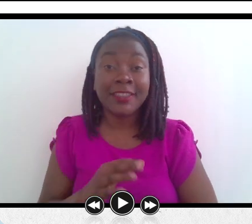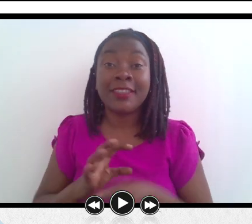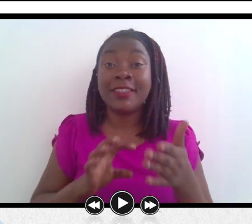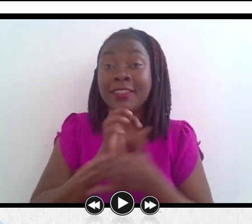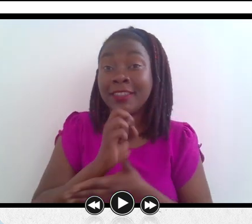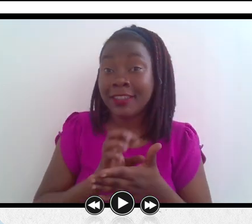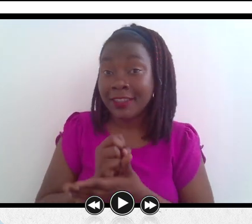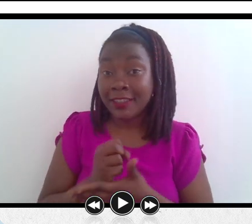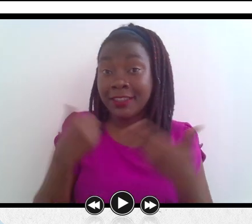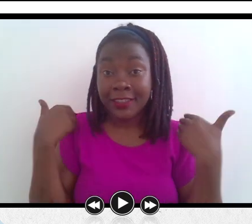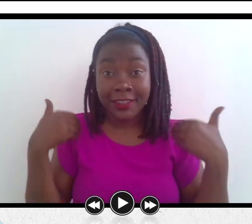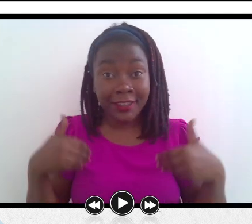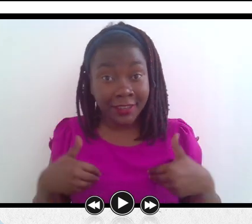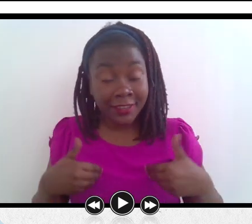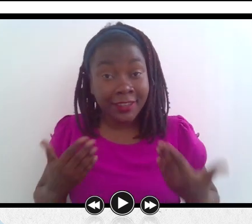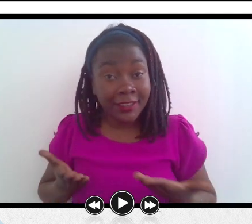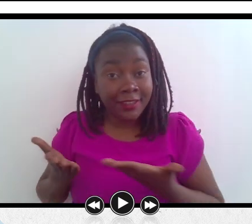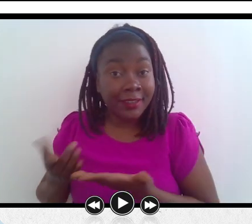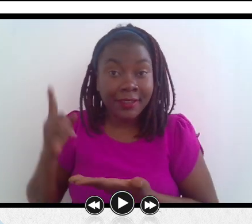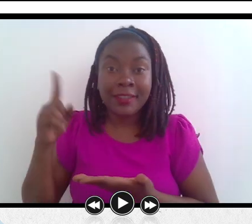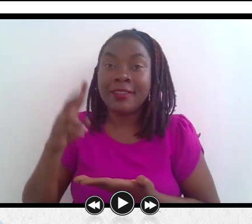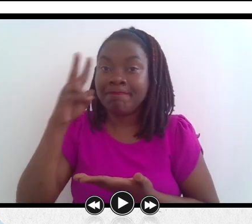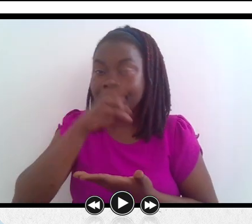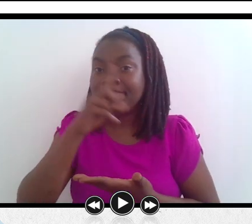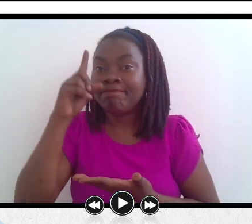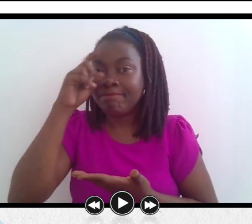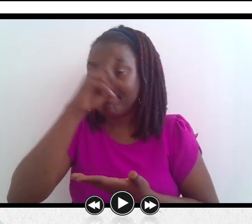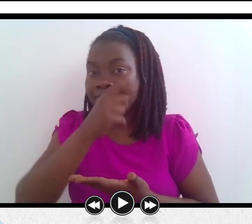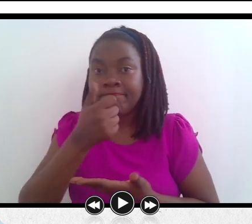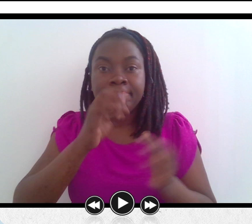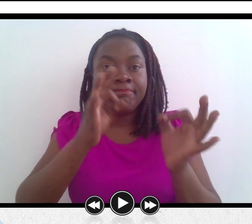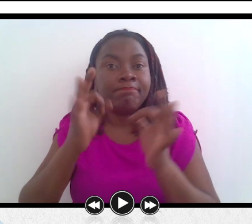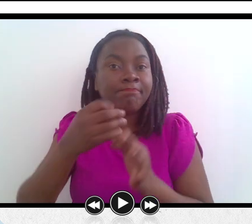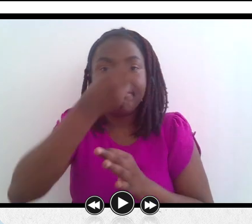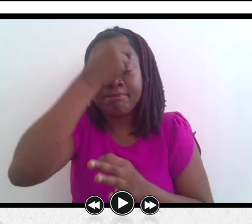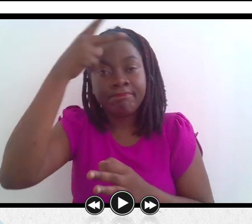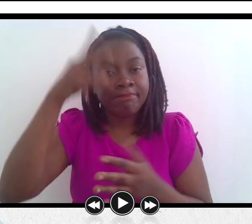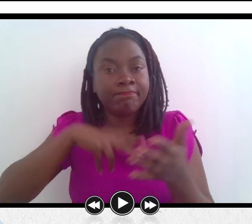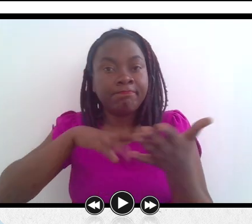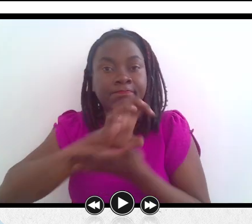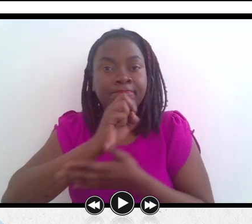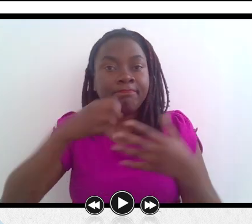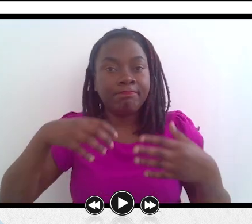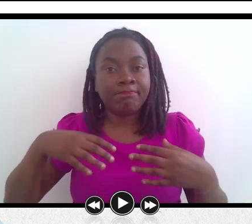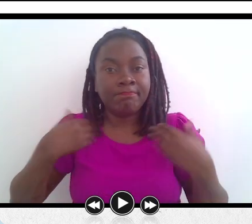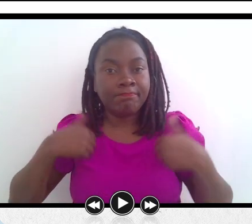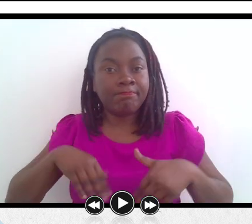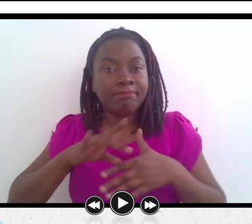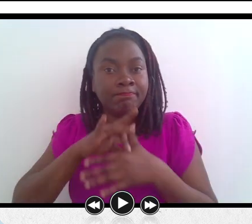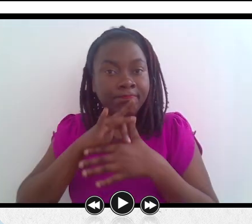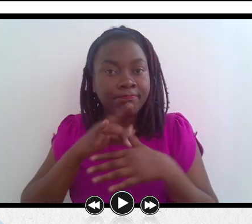cadastro físico, que aqui é a grande dificuldade, quase nenhum município tem cadastro físico das suas redes de